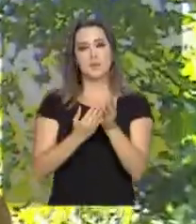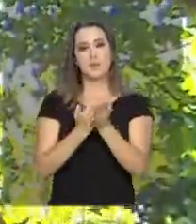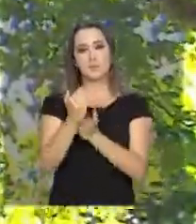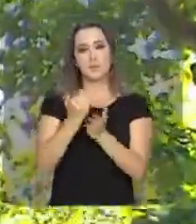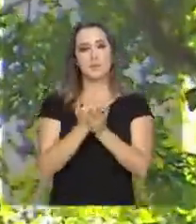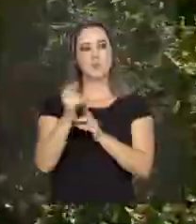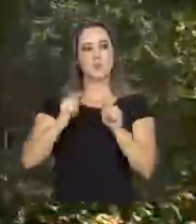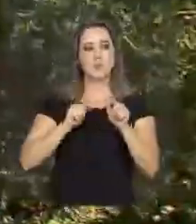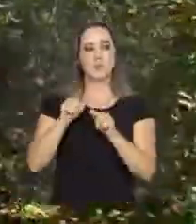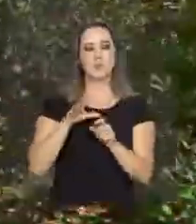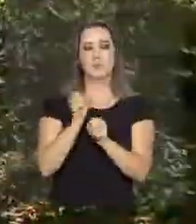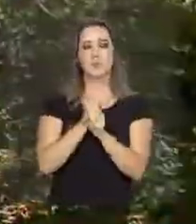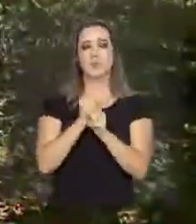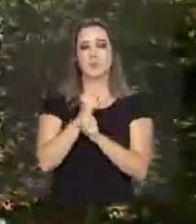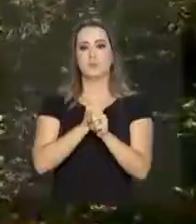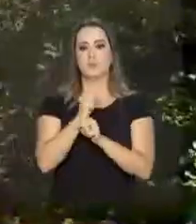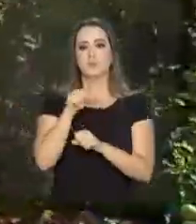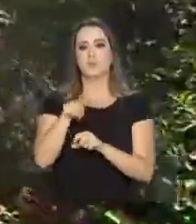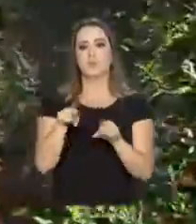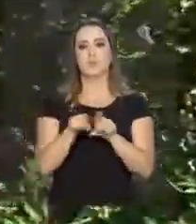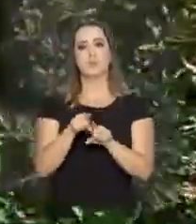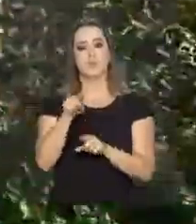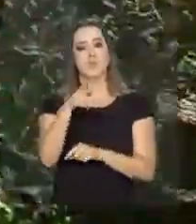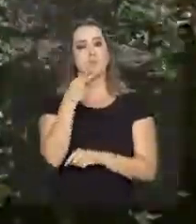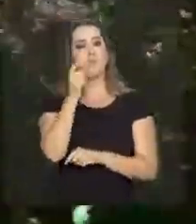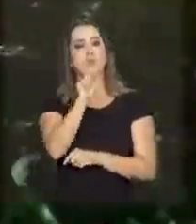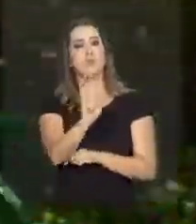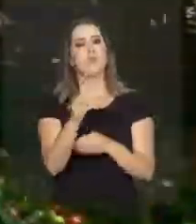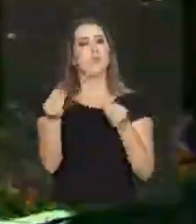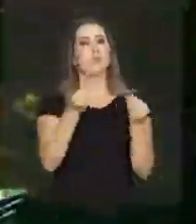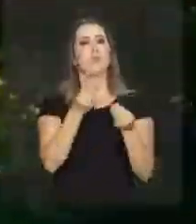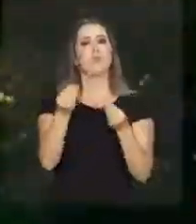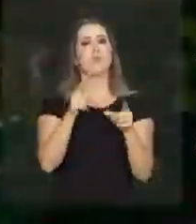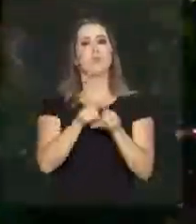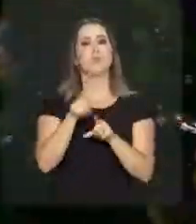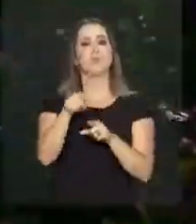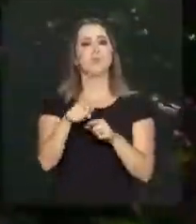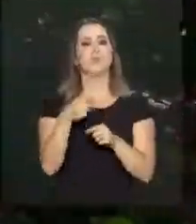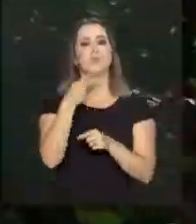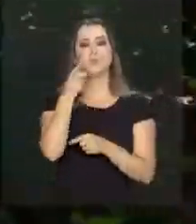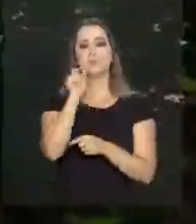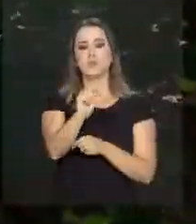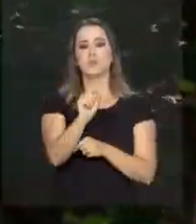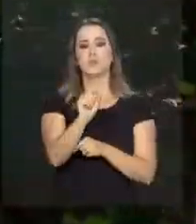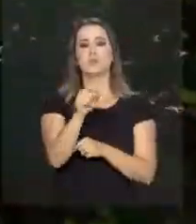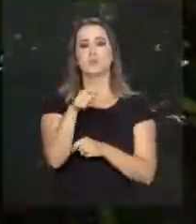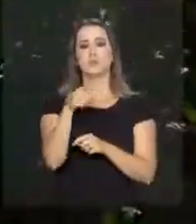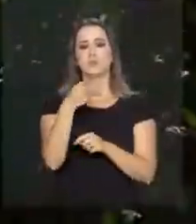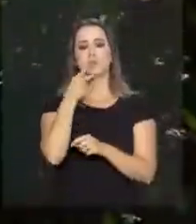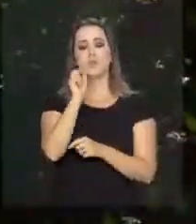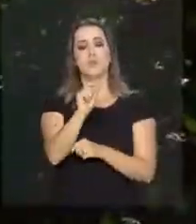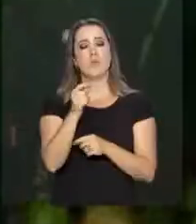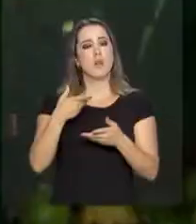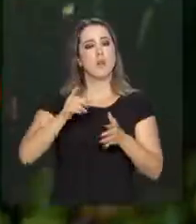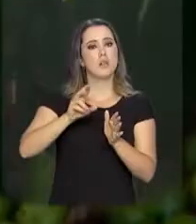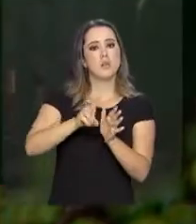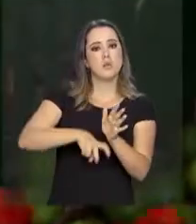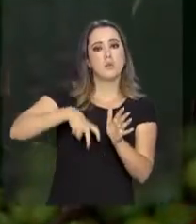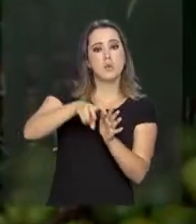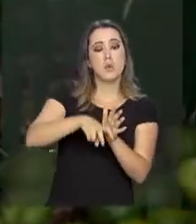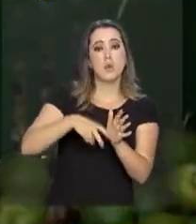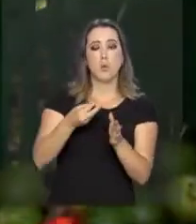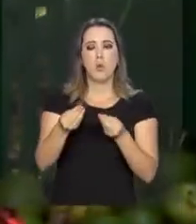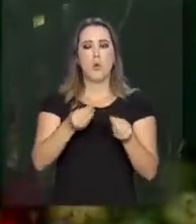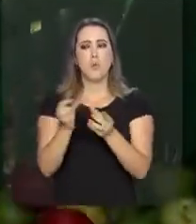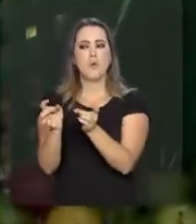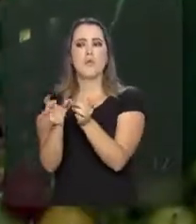direto aqui na região. E o que que o senhor encaminha, de que forma o senhor encaminha aí essa produção? Qual a destinação?